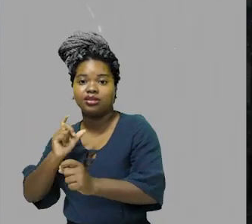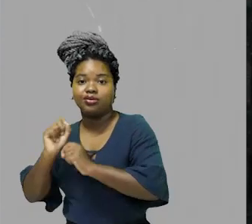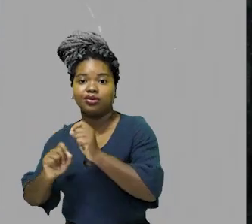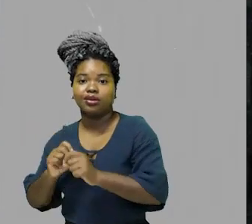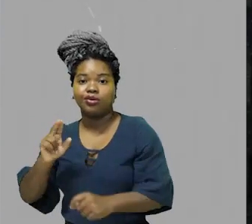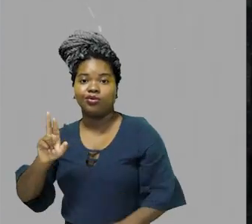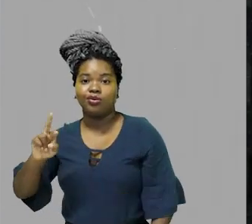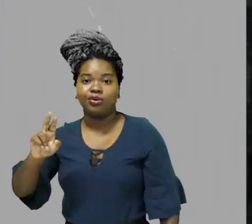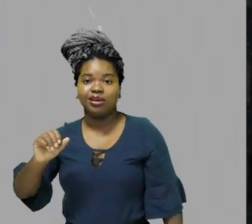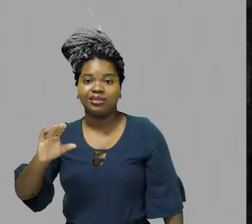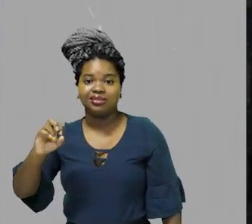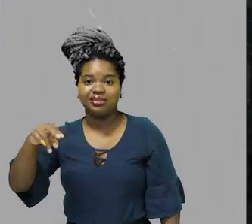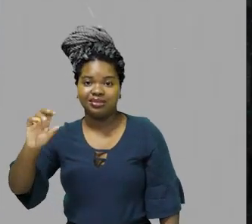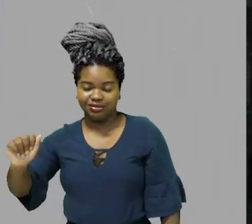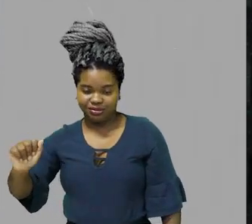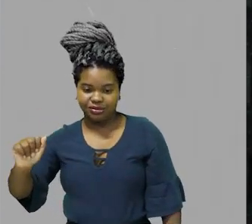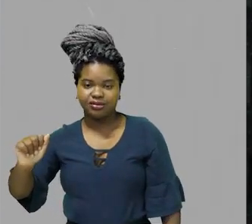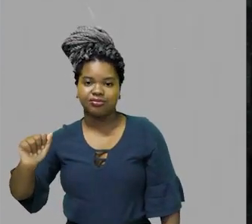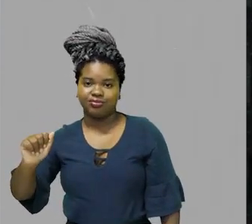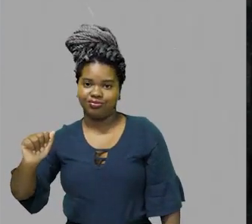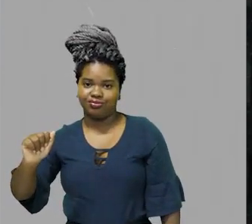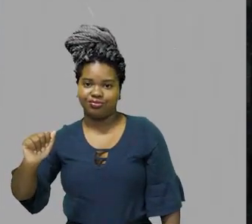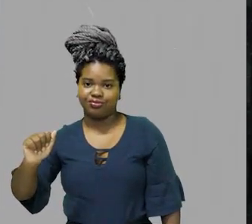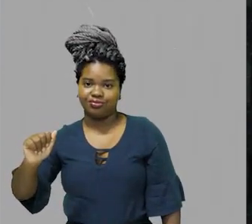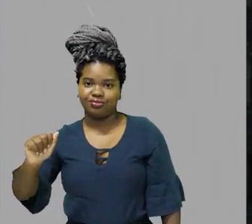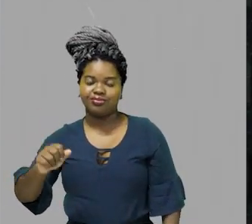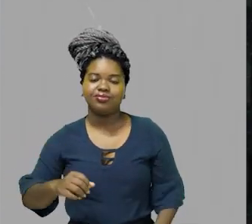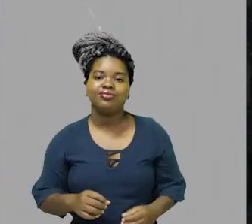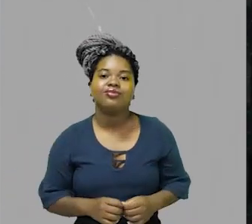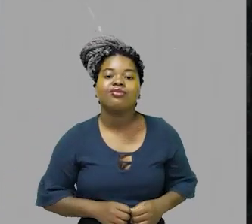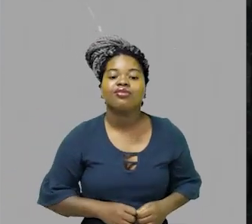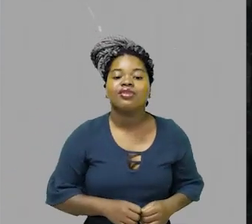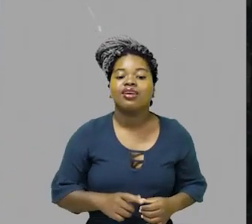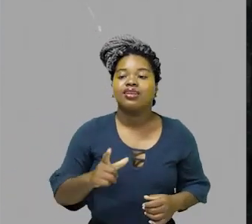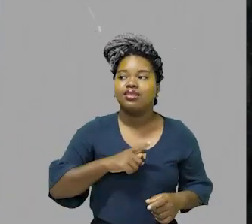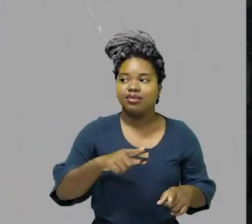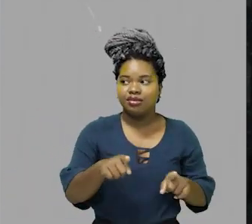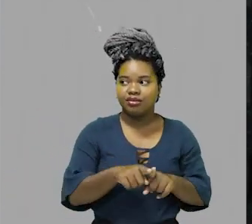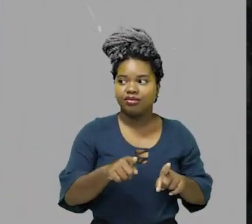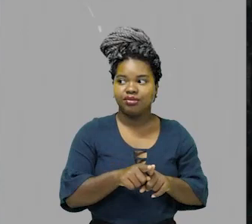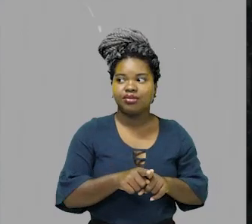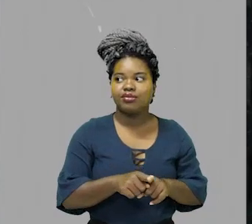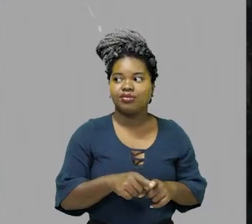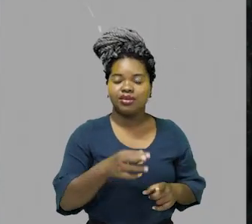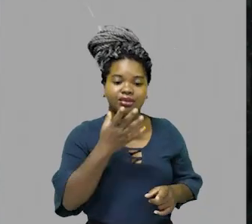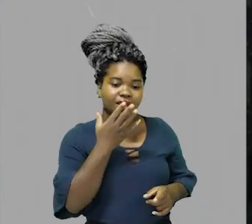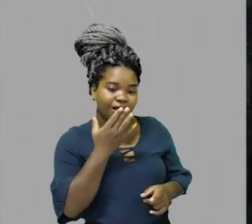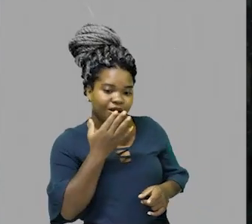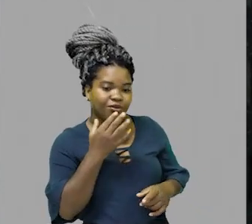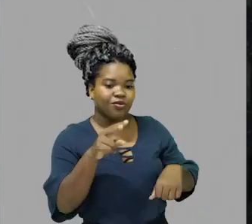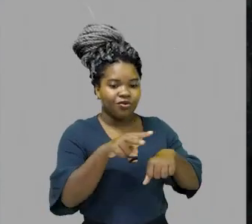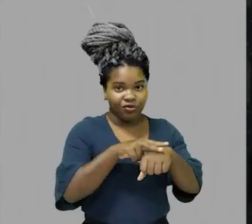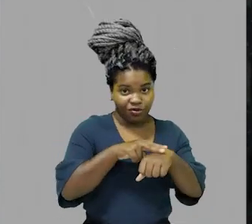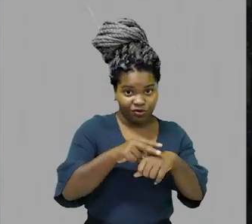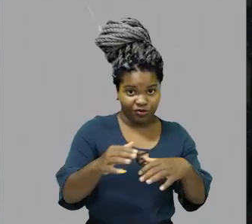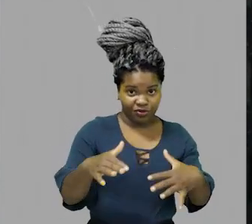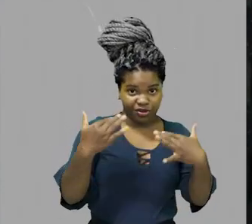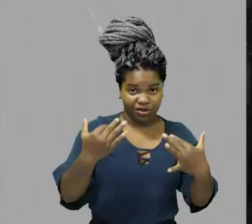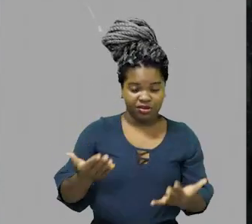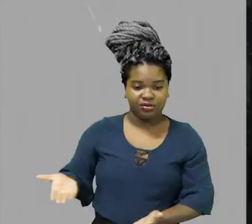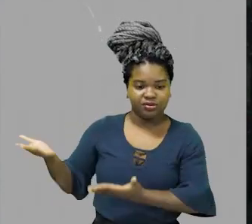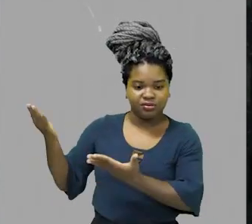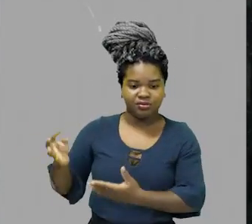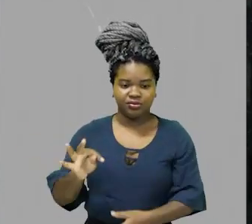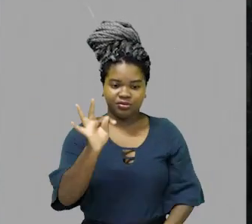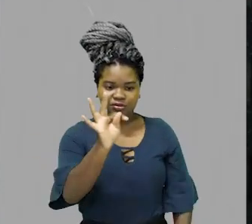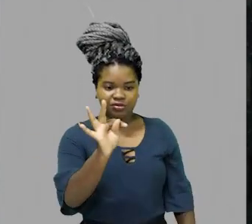DNA adenina, eu adiciono uracila. Aí eu tenho aqui no DNA timina, no RNA vai ter